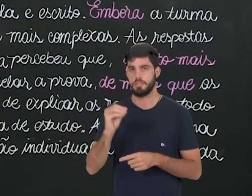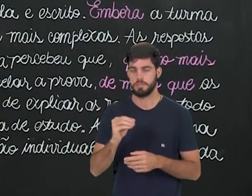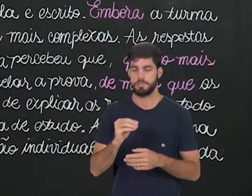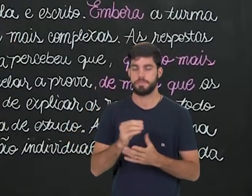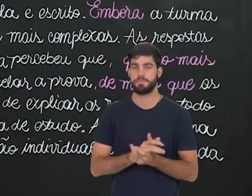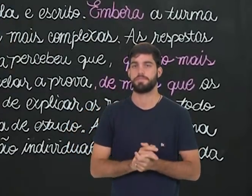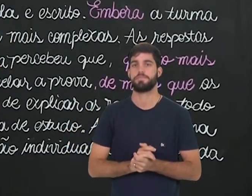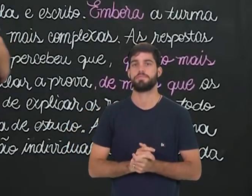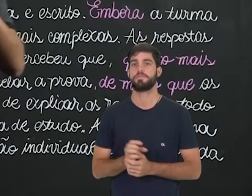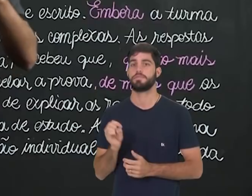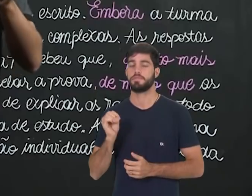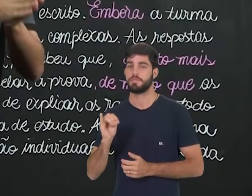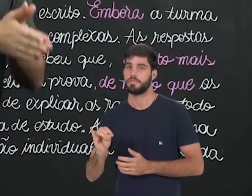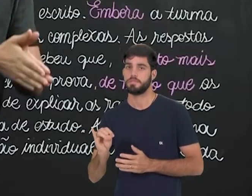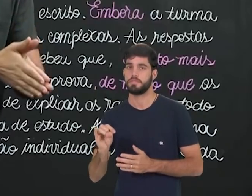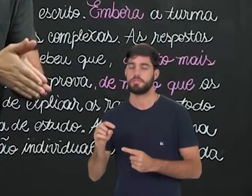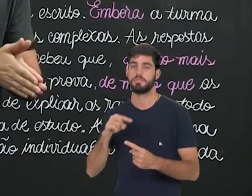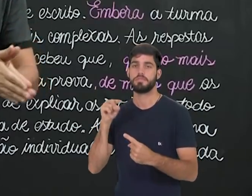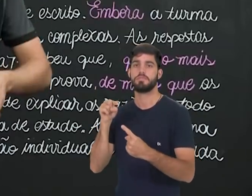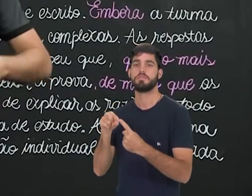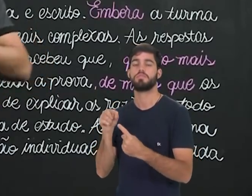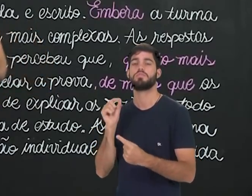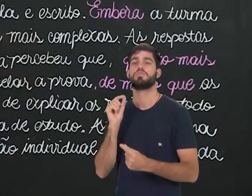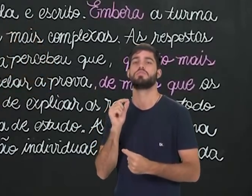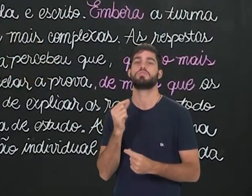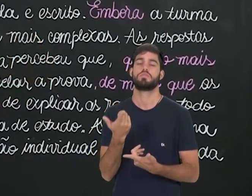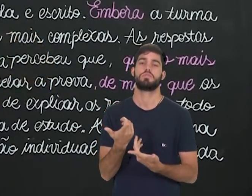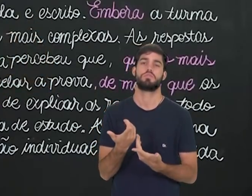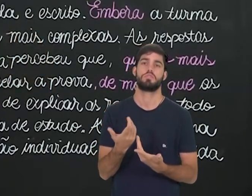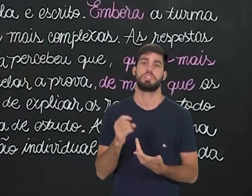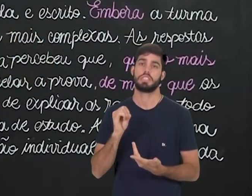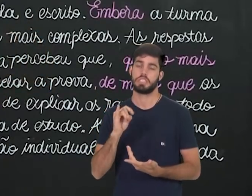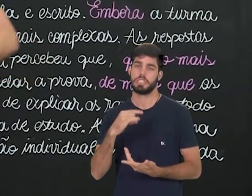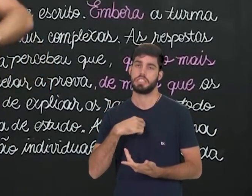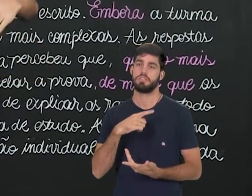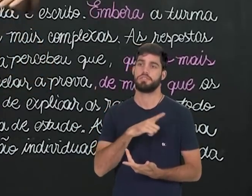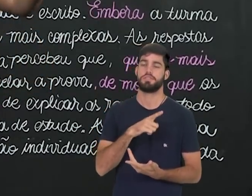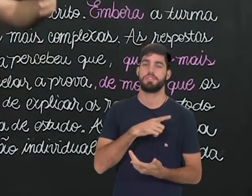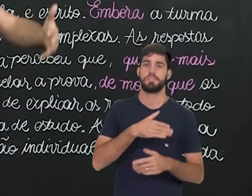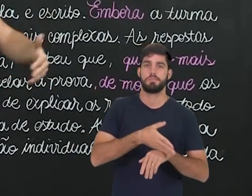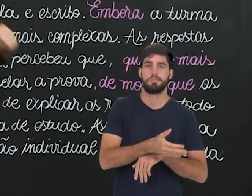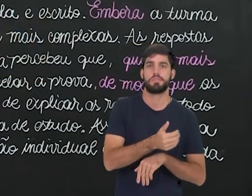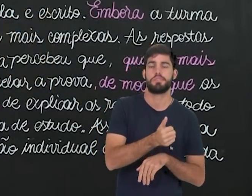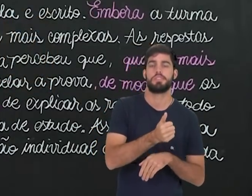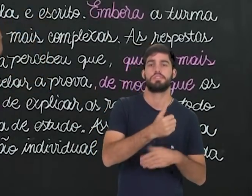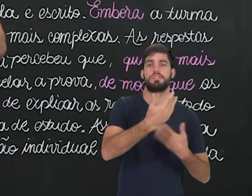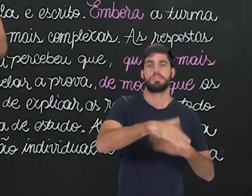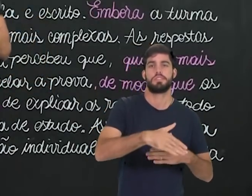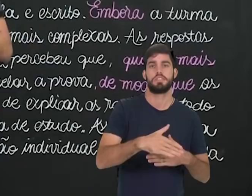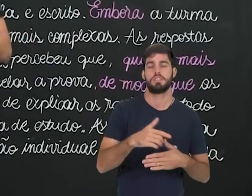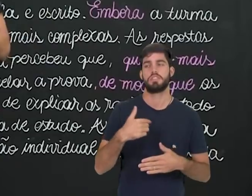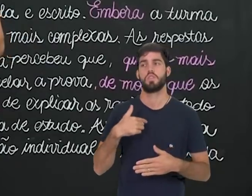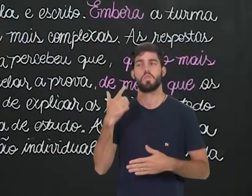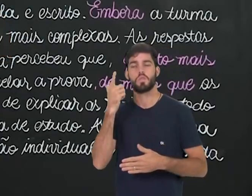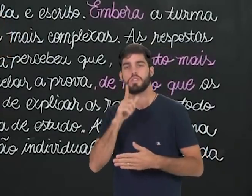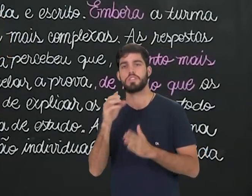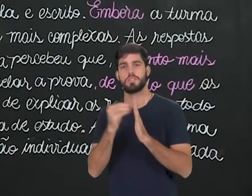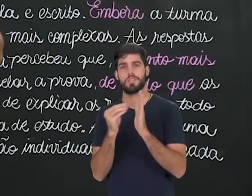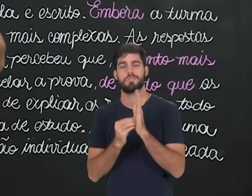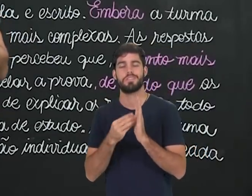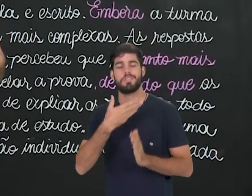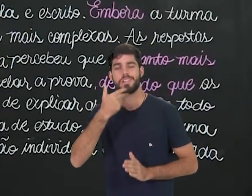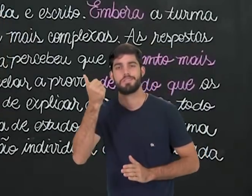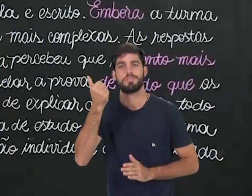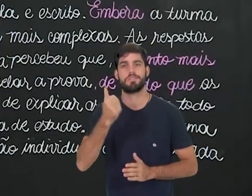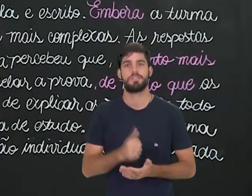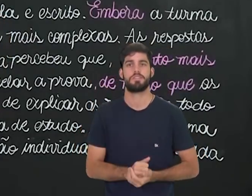caso. Então, o se pode indicar condição, se eu tivesse sido aprovado no teste, ganharia uma nota melhor. Ou se pode indicar